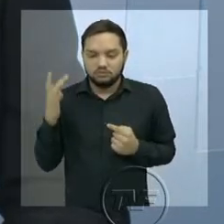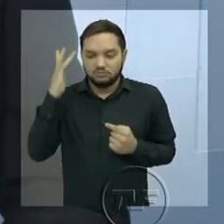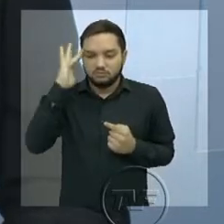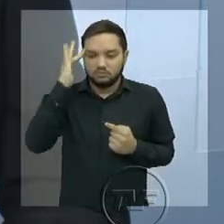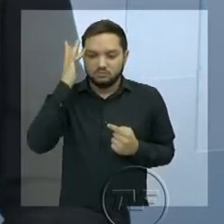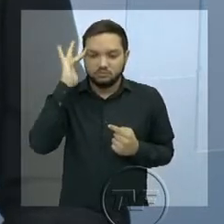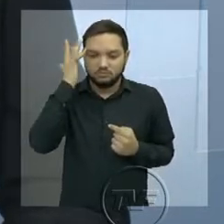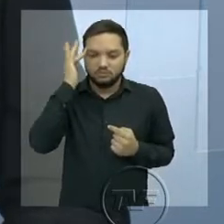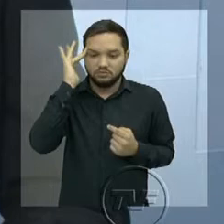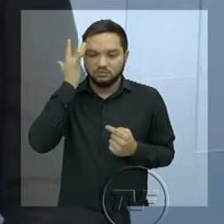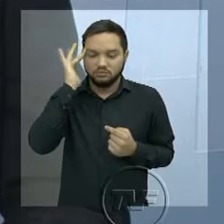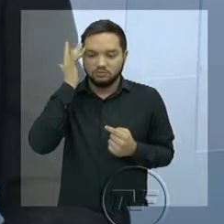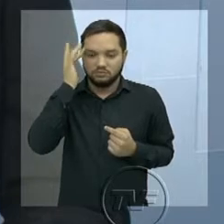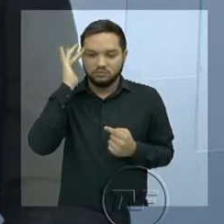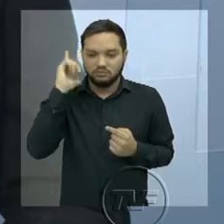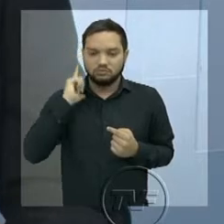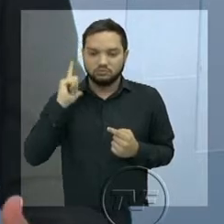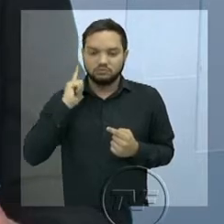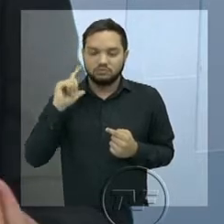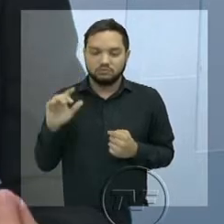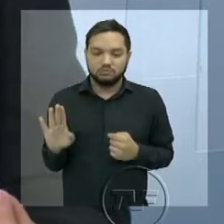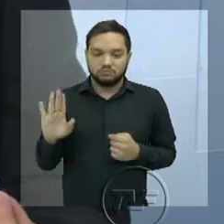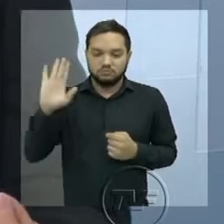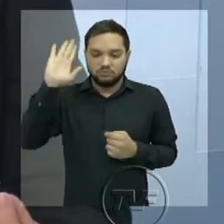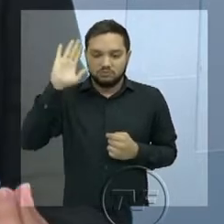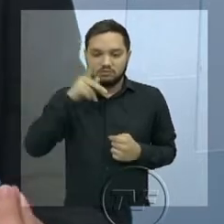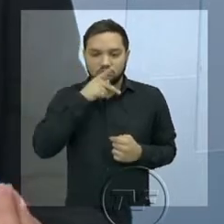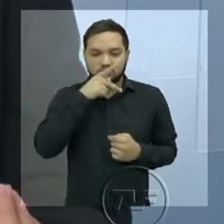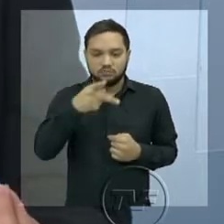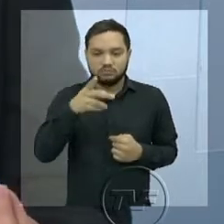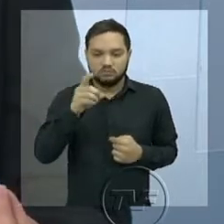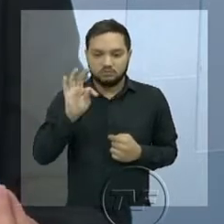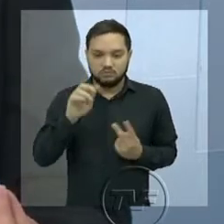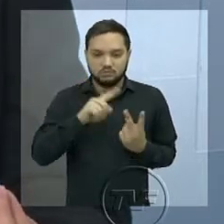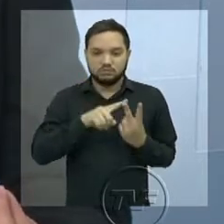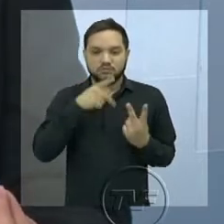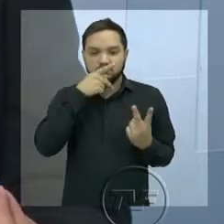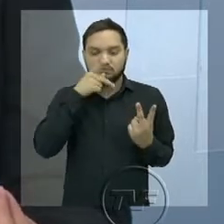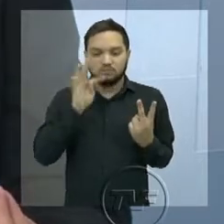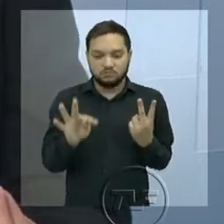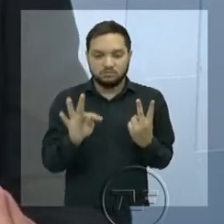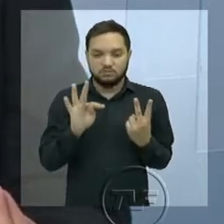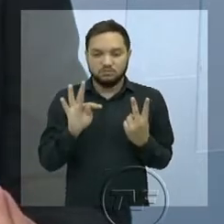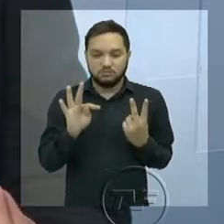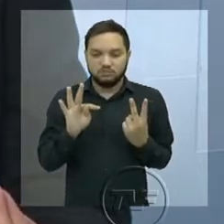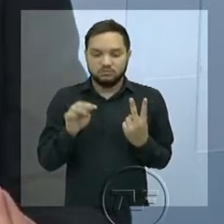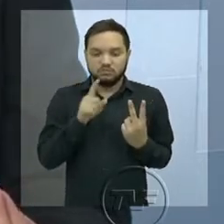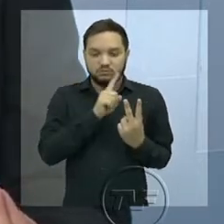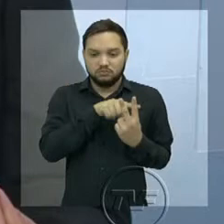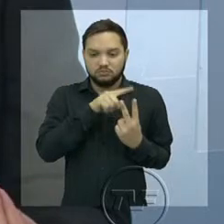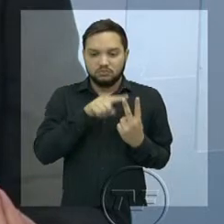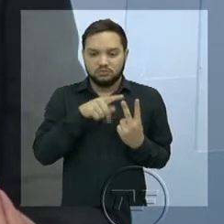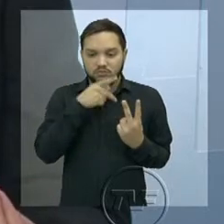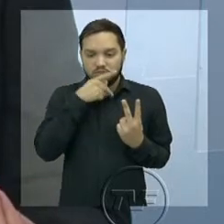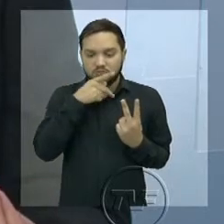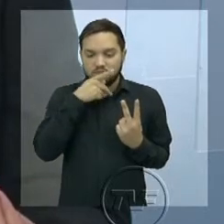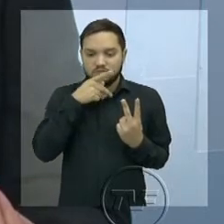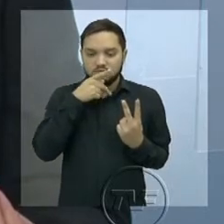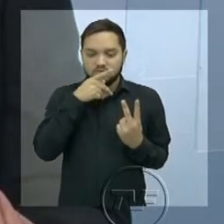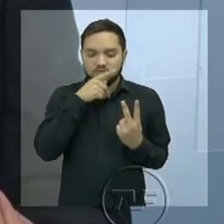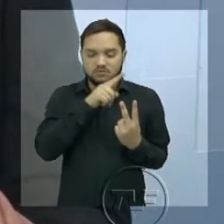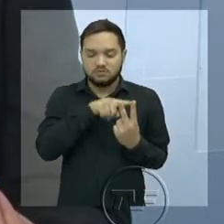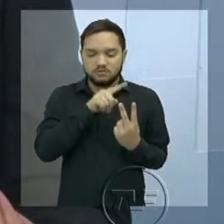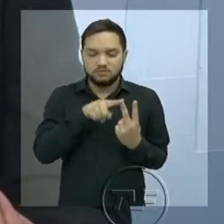que teremos uma candidatura do PDT e outra do PT. Porque esses dois partidos, principalmente que